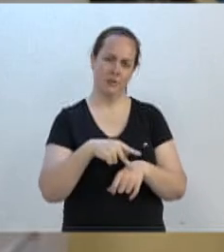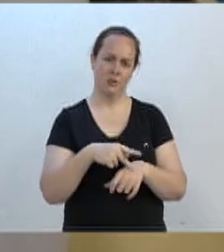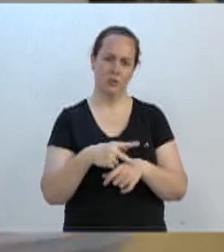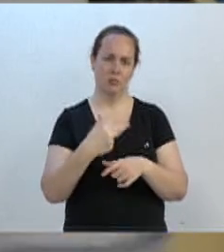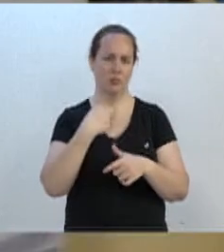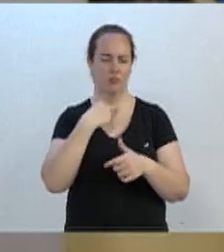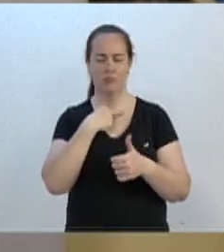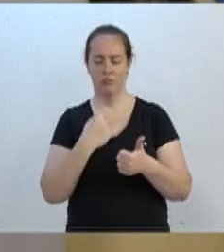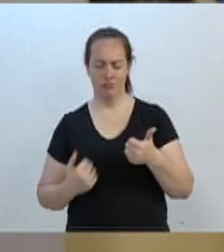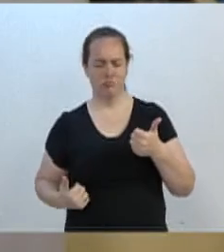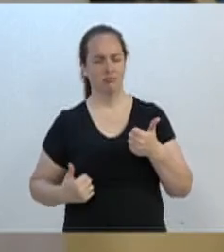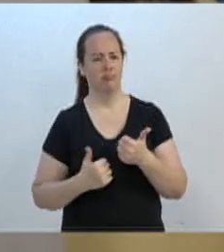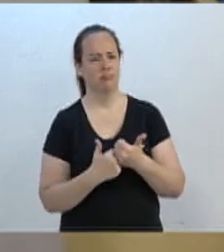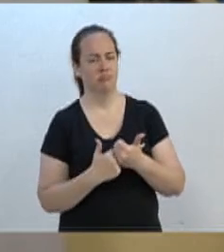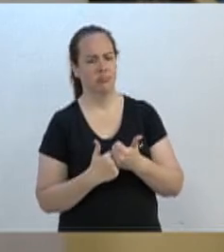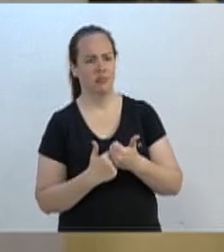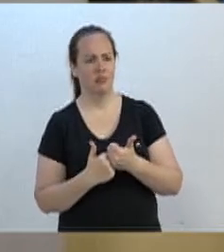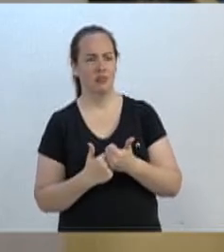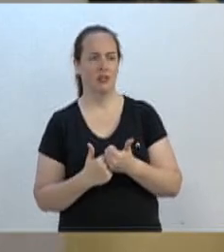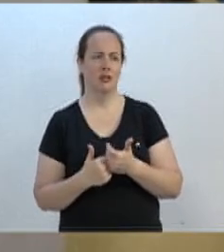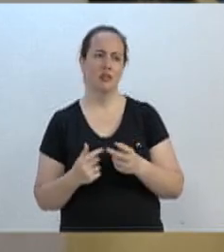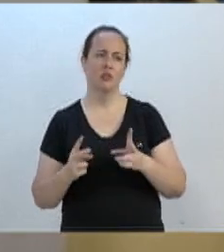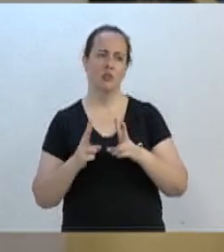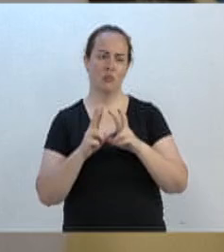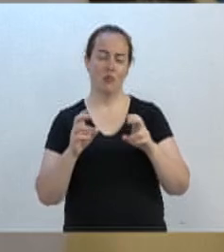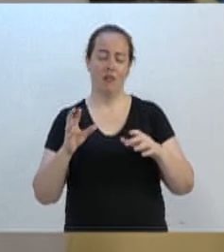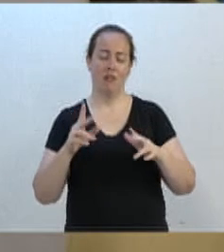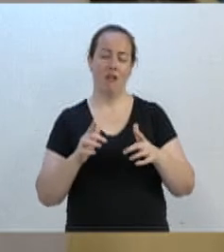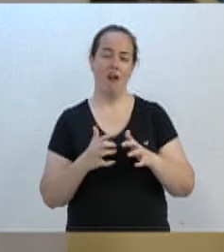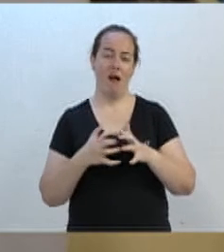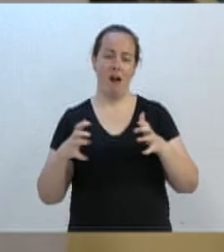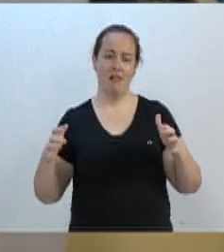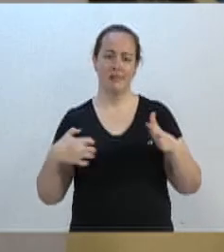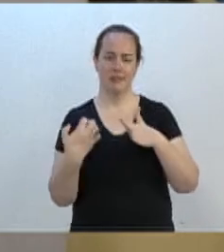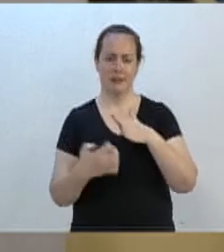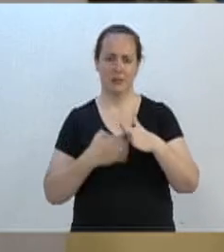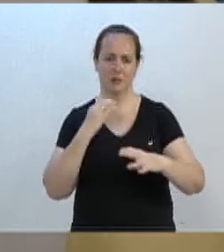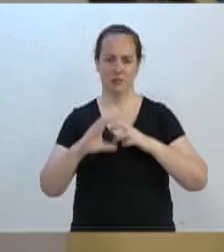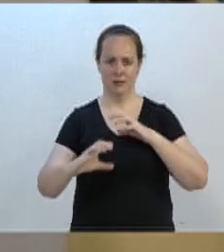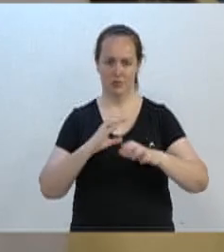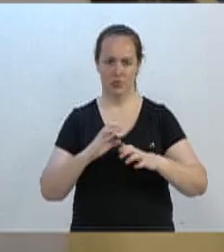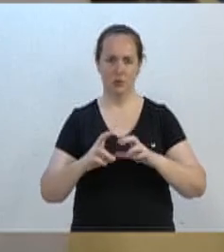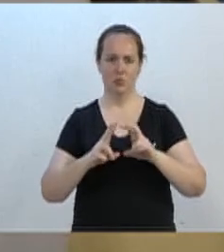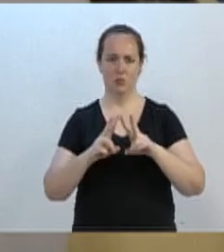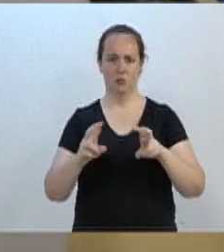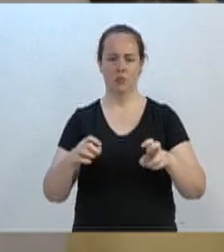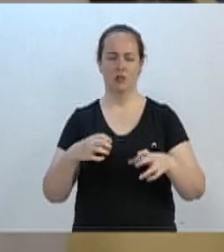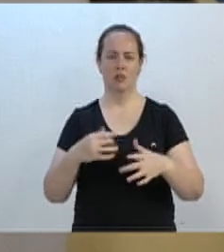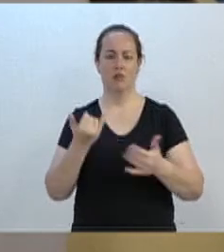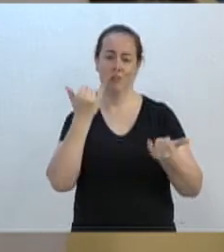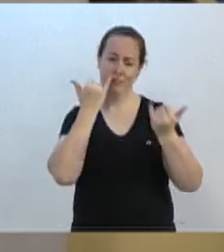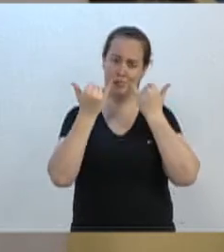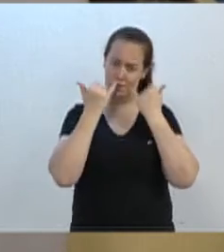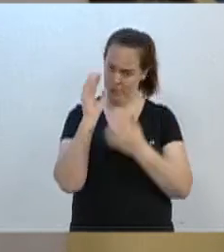crédito, embora, né, venha aí dessas gigantes da comunicação, não podemos ficar dando crédito a esse tipo de informação falsa. Muito obrigado.